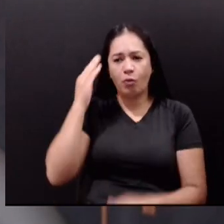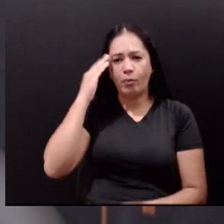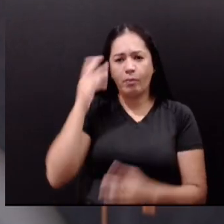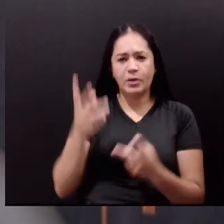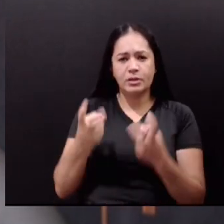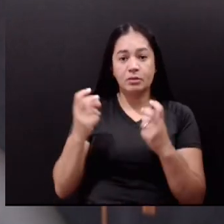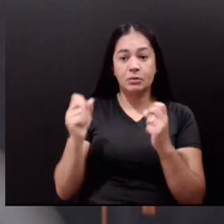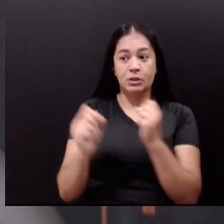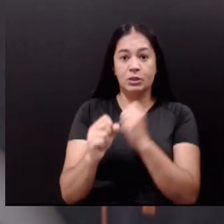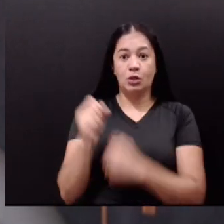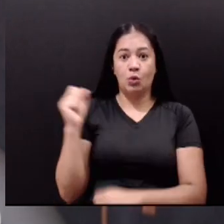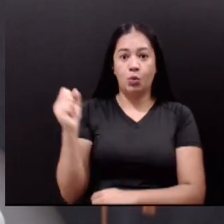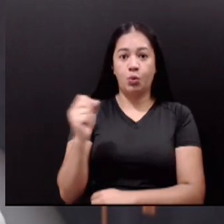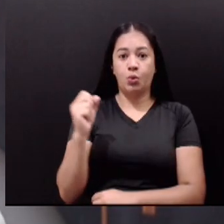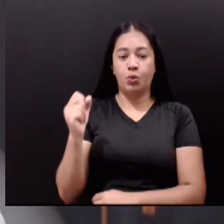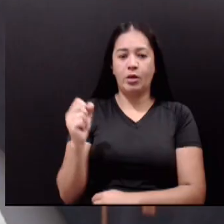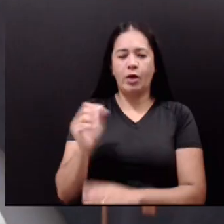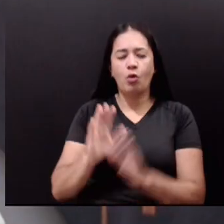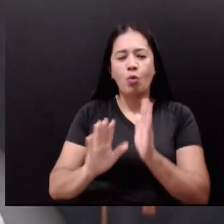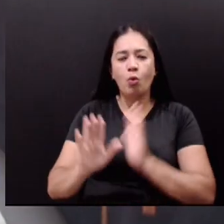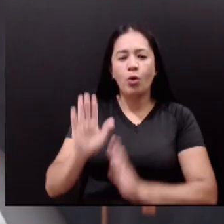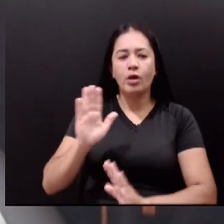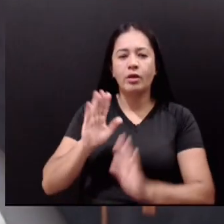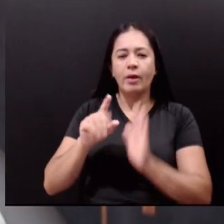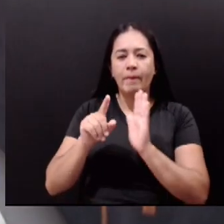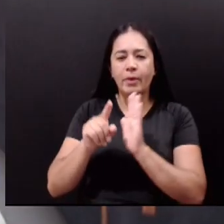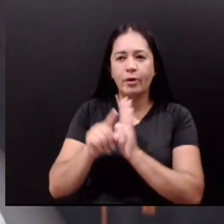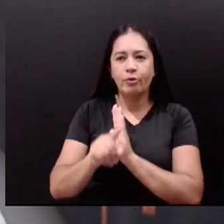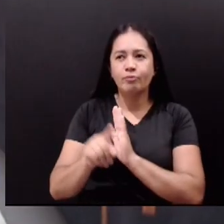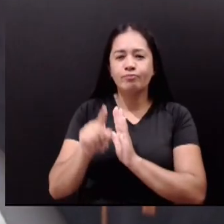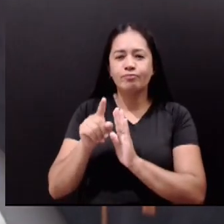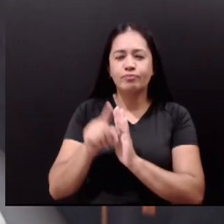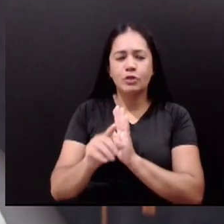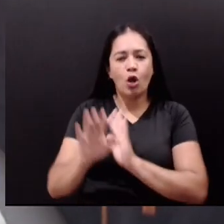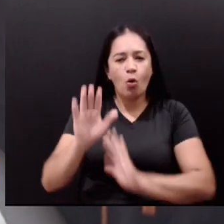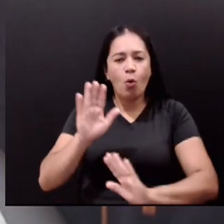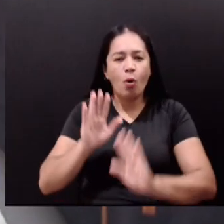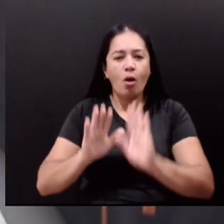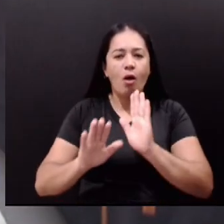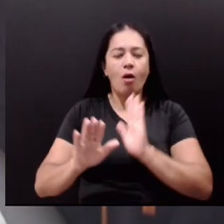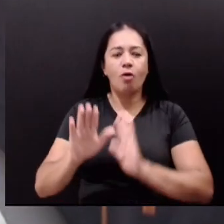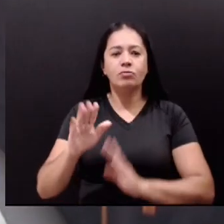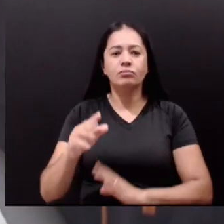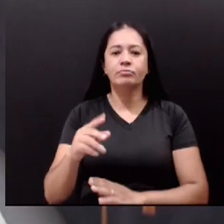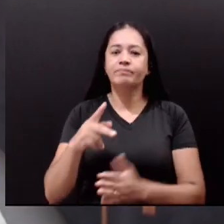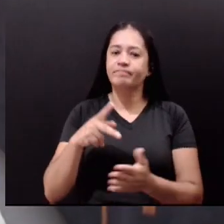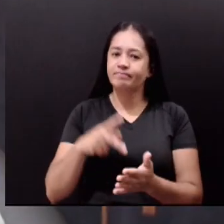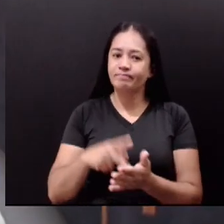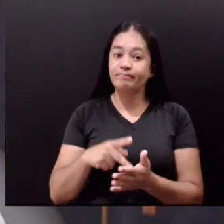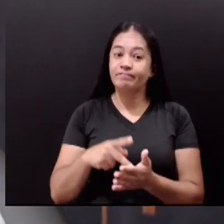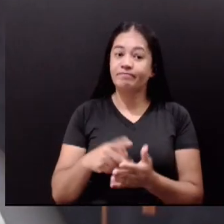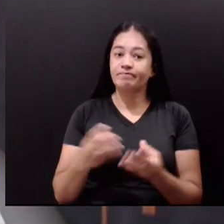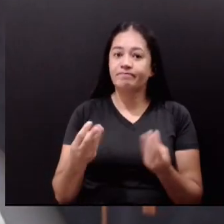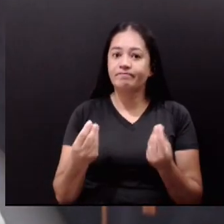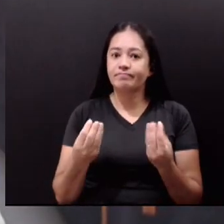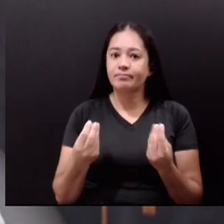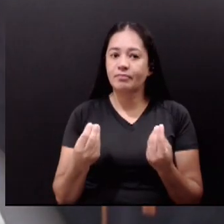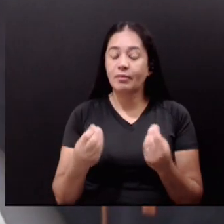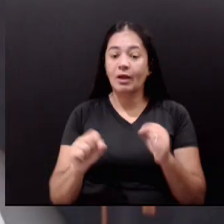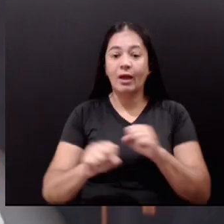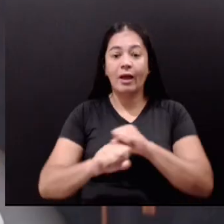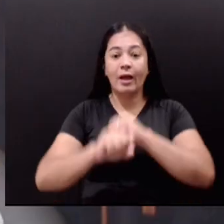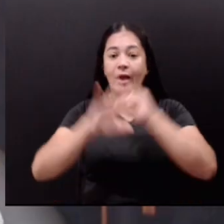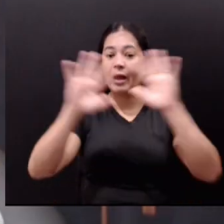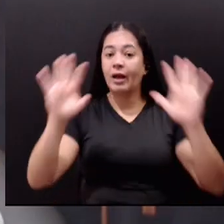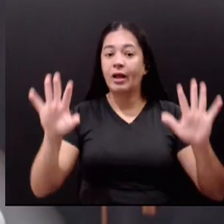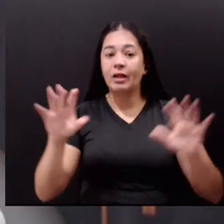Uhum. discernimento, fazendo algumas questões, e realmente era uma situação clara, de